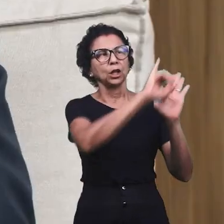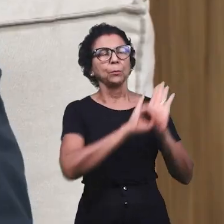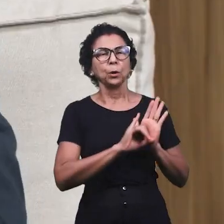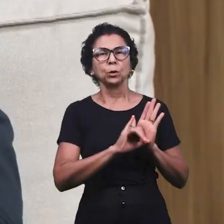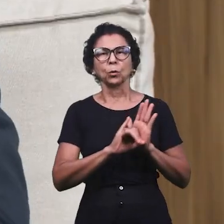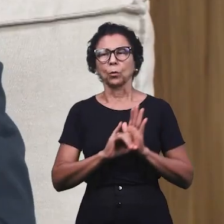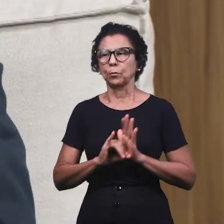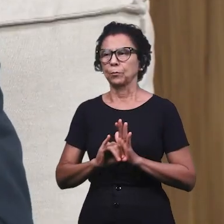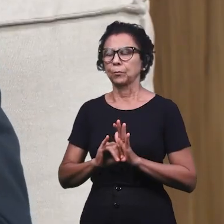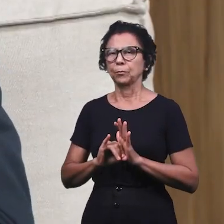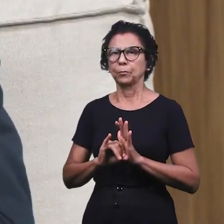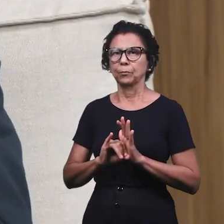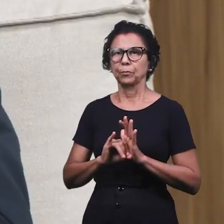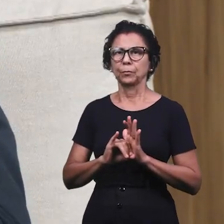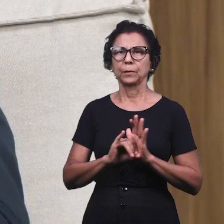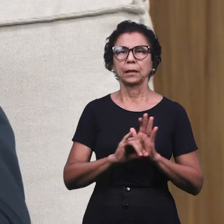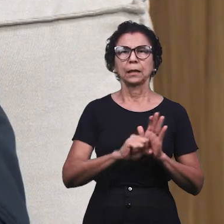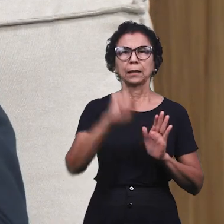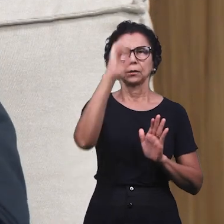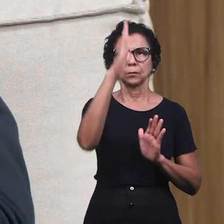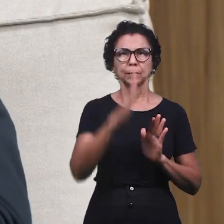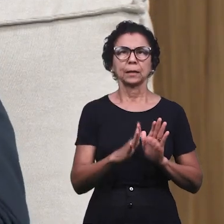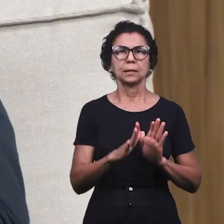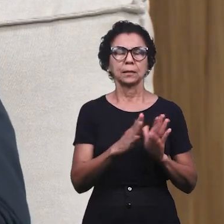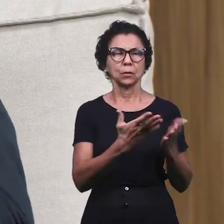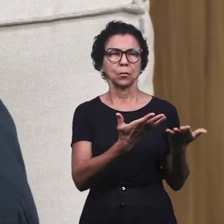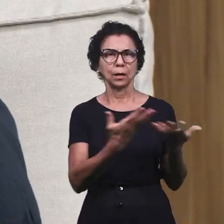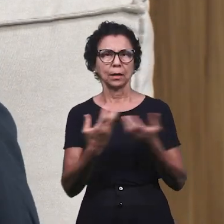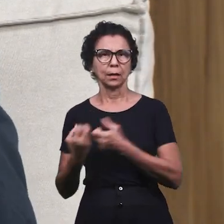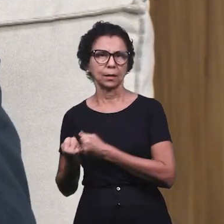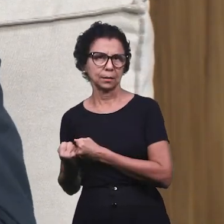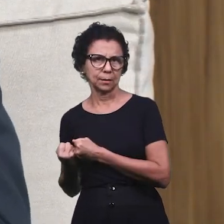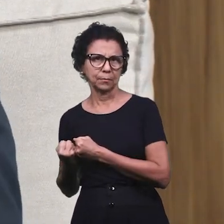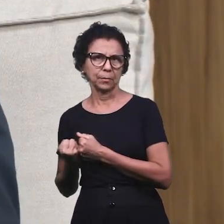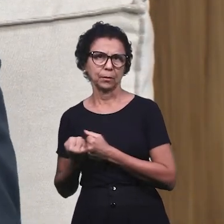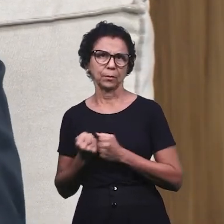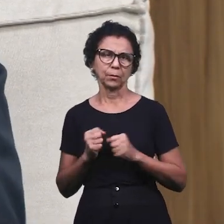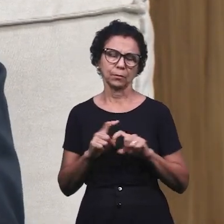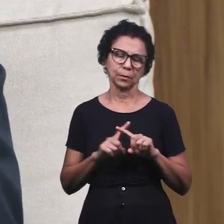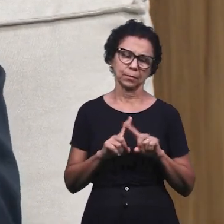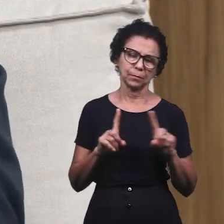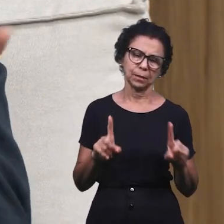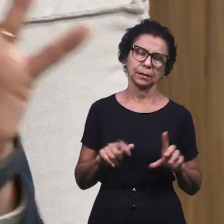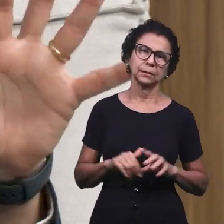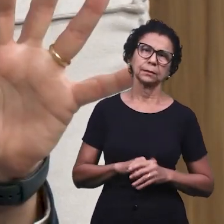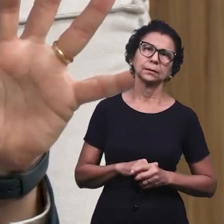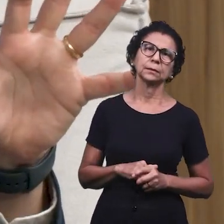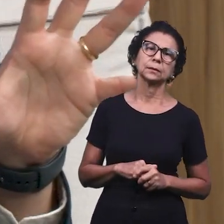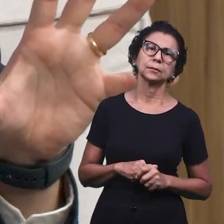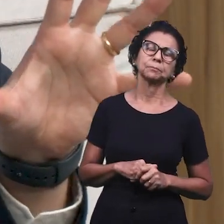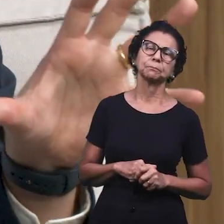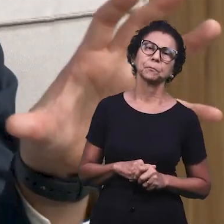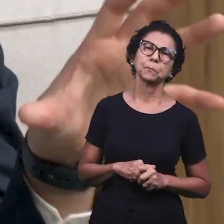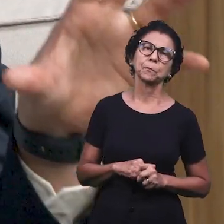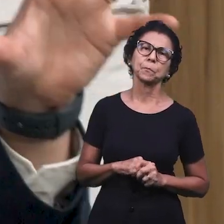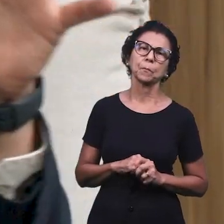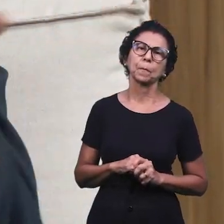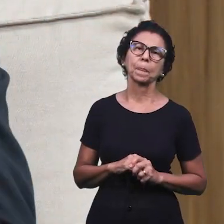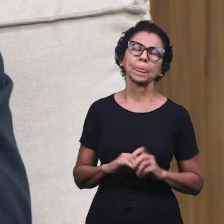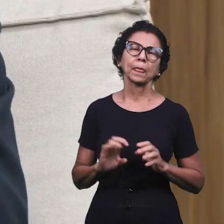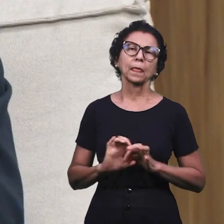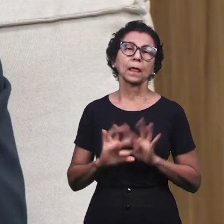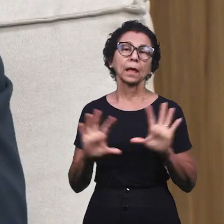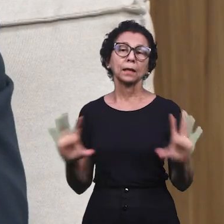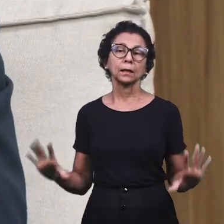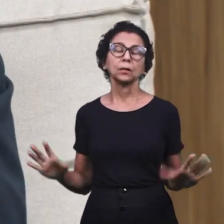achei uma fábrica via sites de buscas, tipo Alibaba e tudo mais. Achei, tá tudo certinho. Agora eu tenho